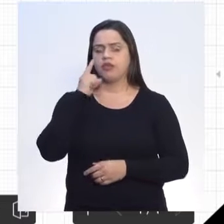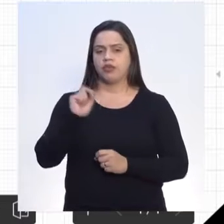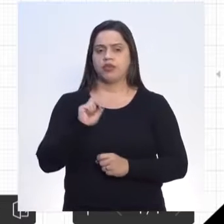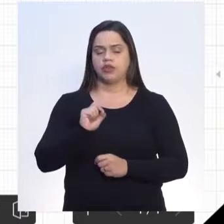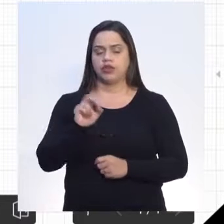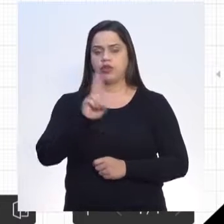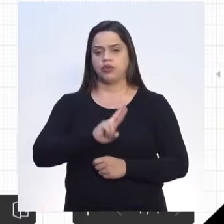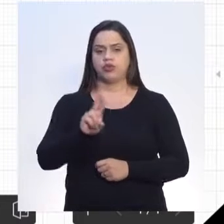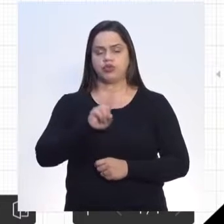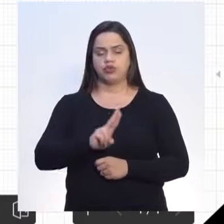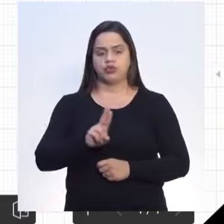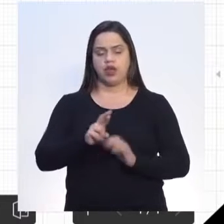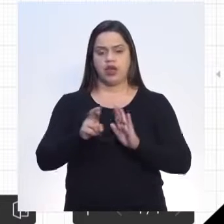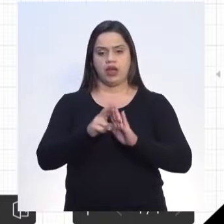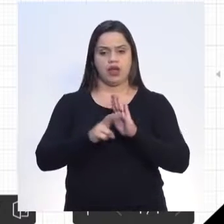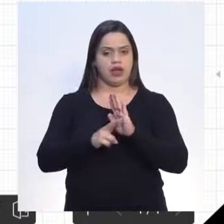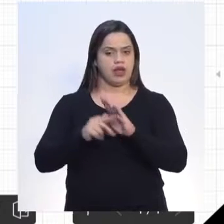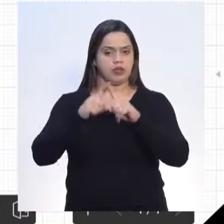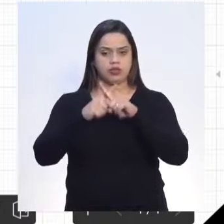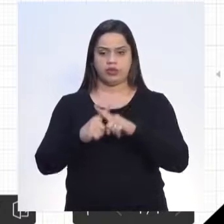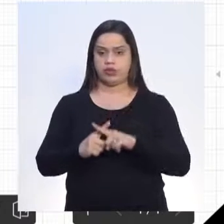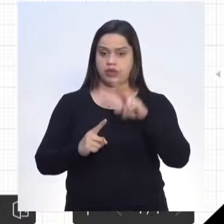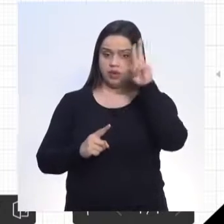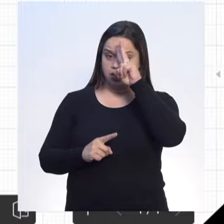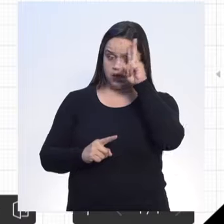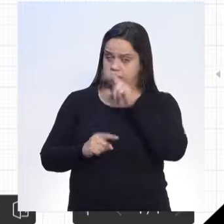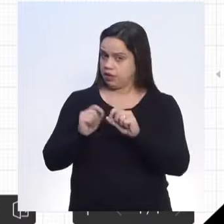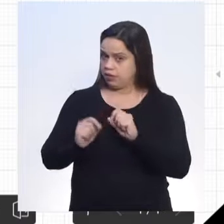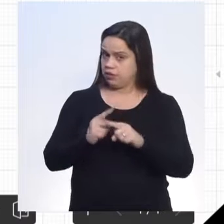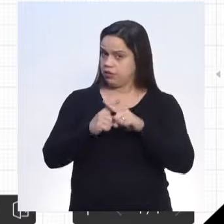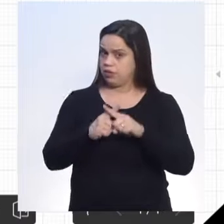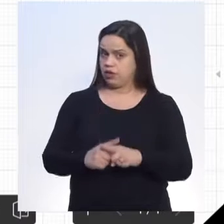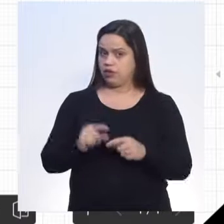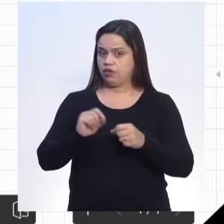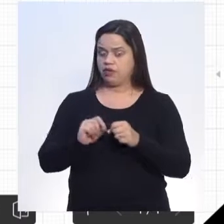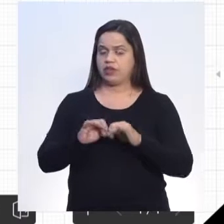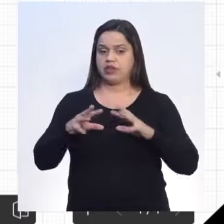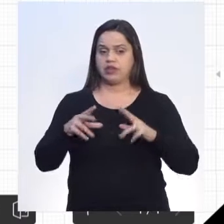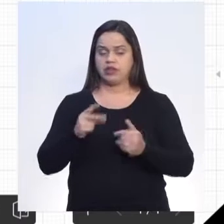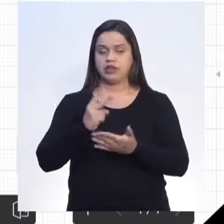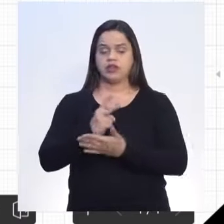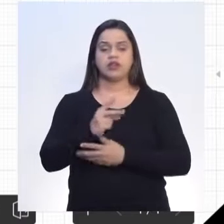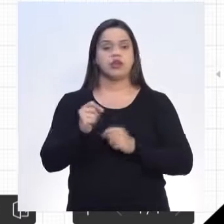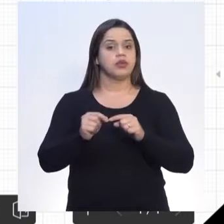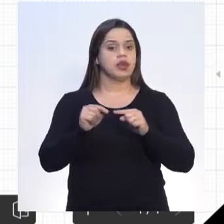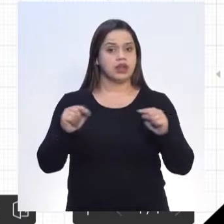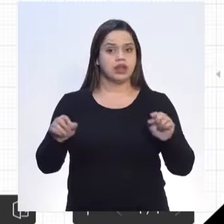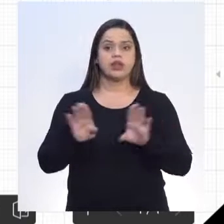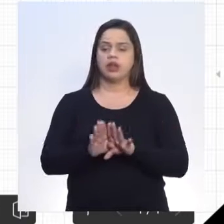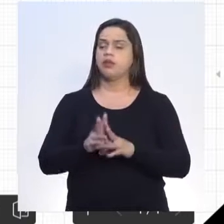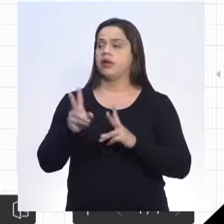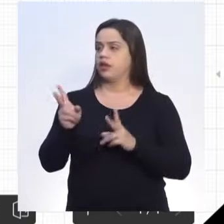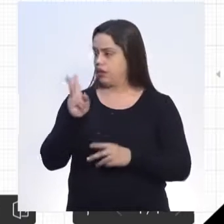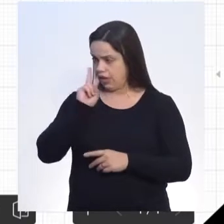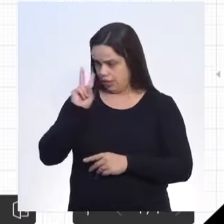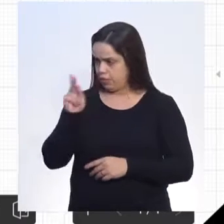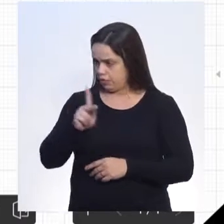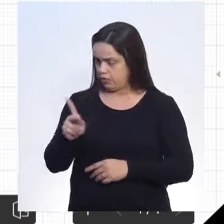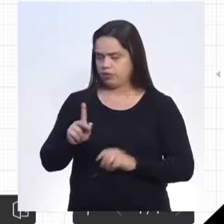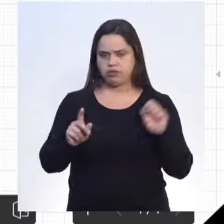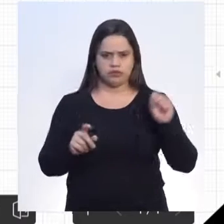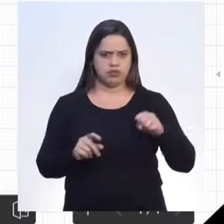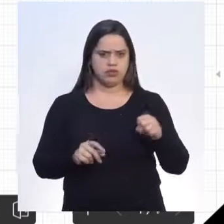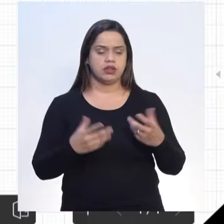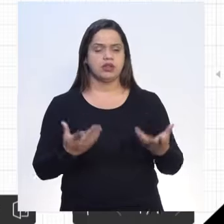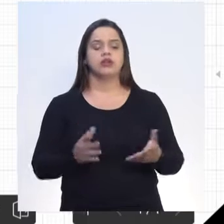regra da multiplicação. Lembra que a multiplicação você fazia em linha, Osmar? Sim. Você faz a mesma coisa. Aqui eu divido os mesmos modelos.